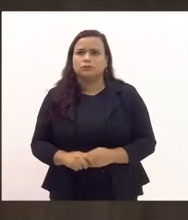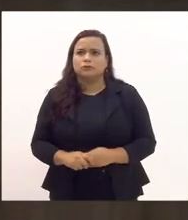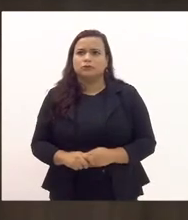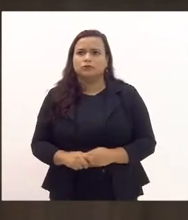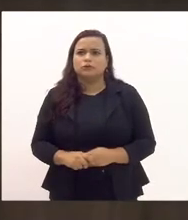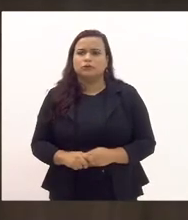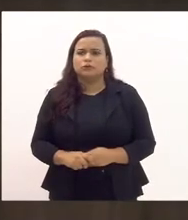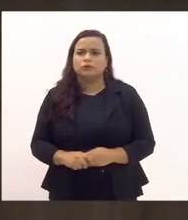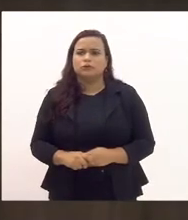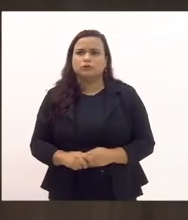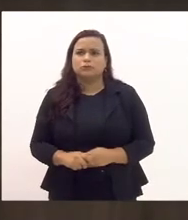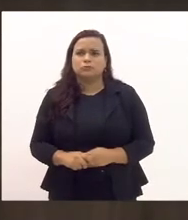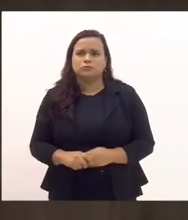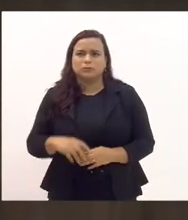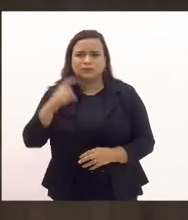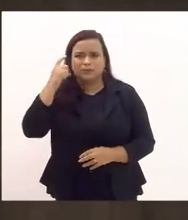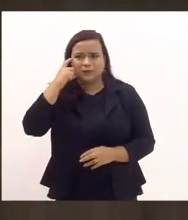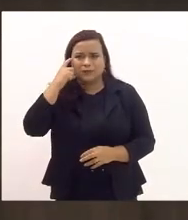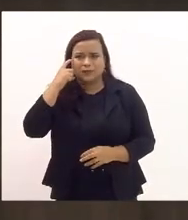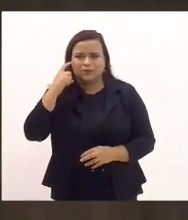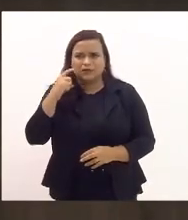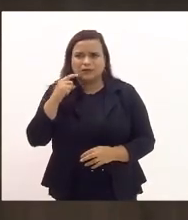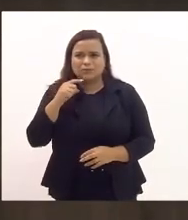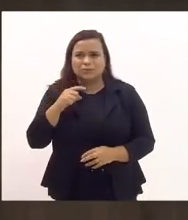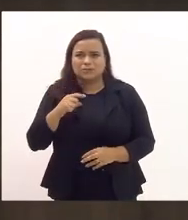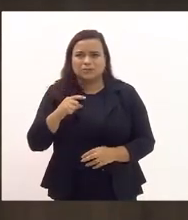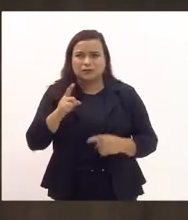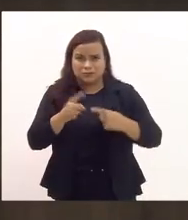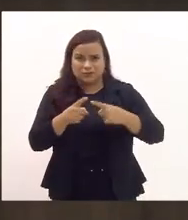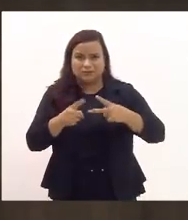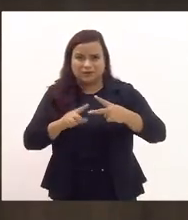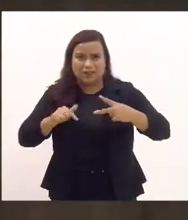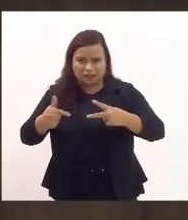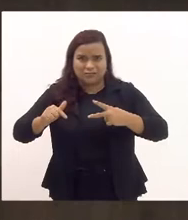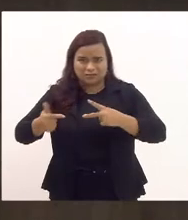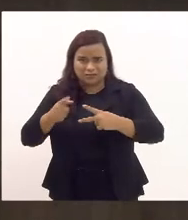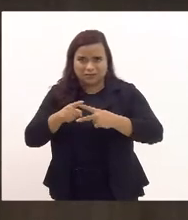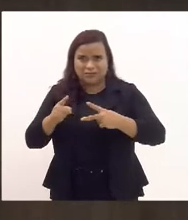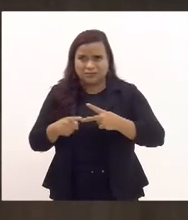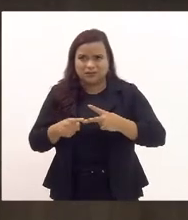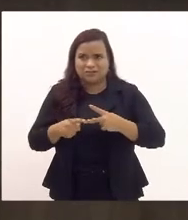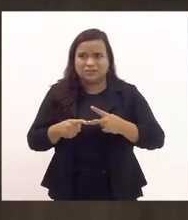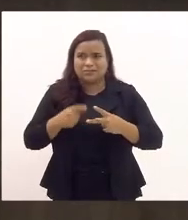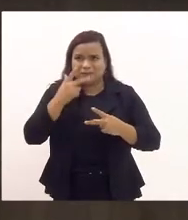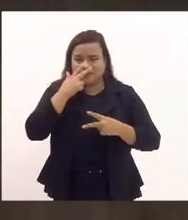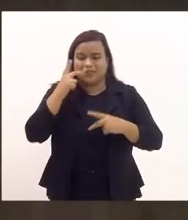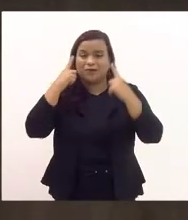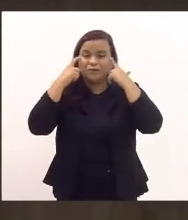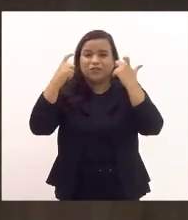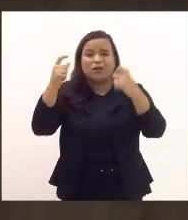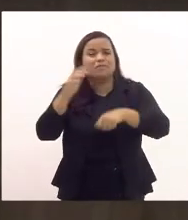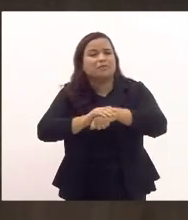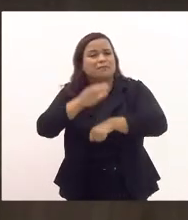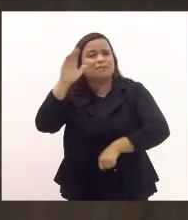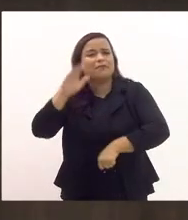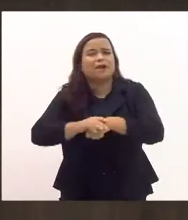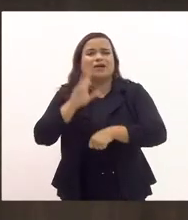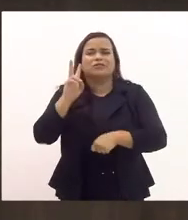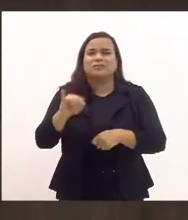é uma coisa junto com a outra sabe que que vai acontecer mas violência